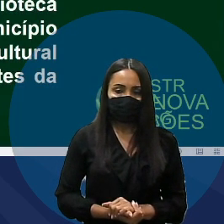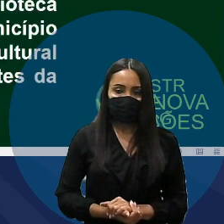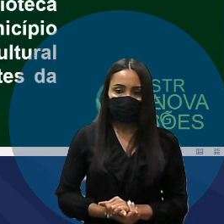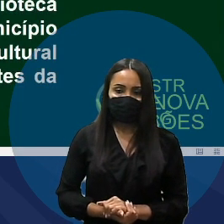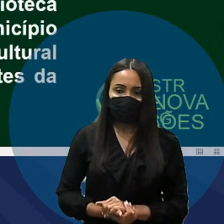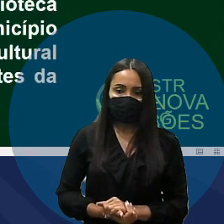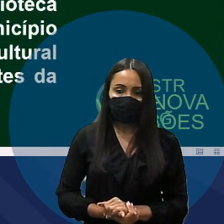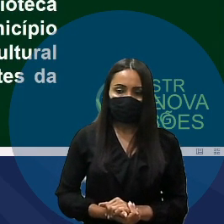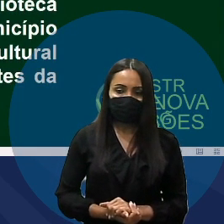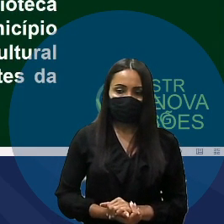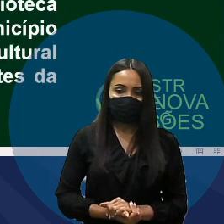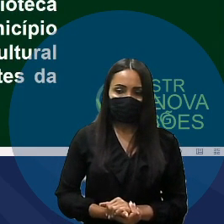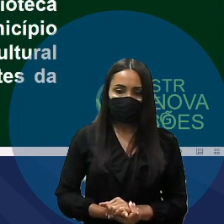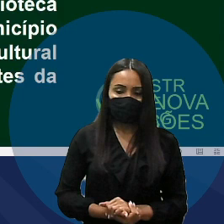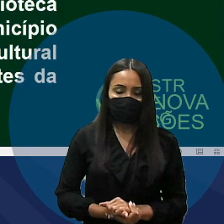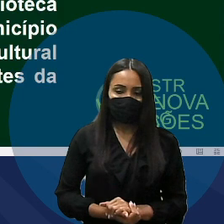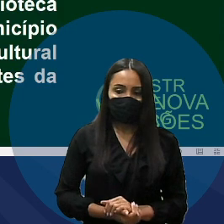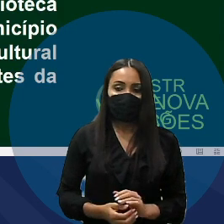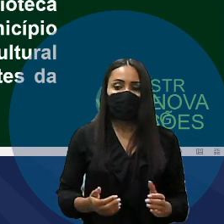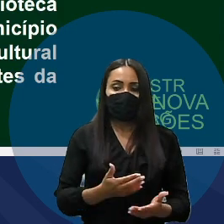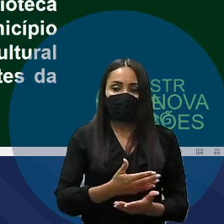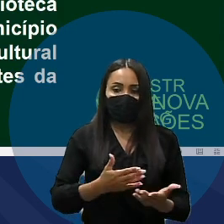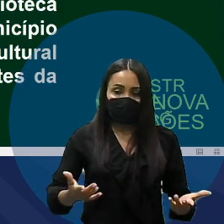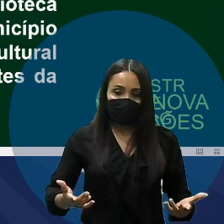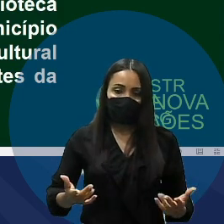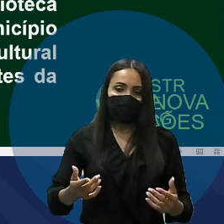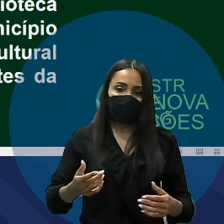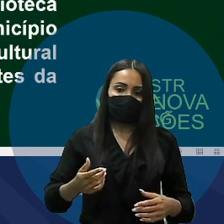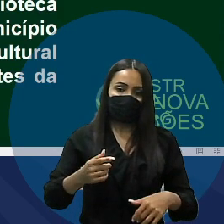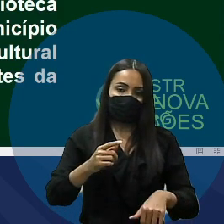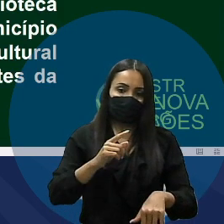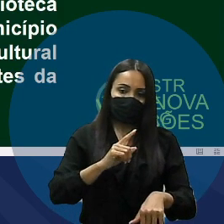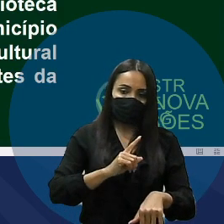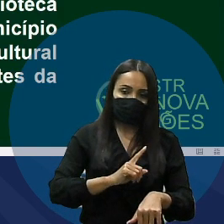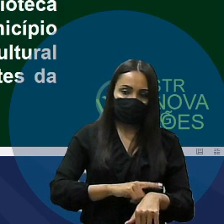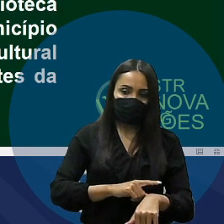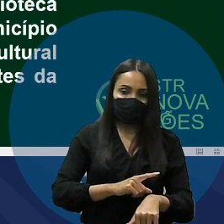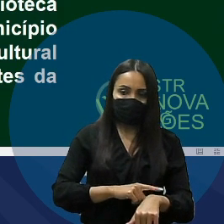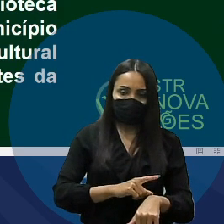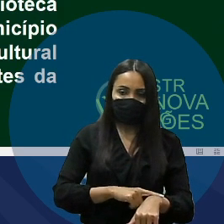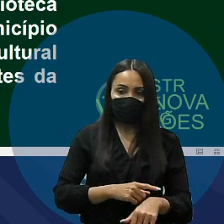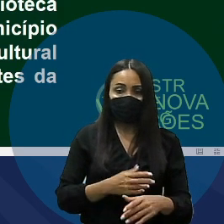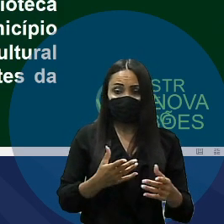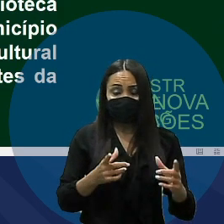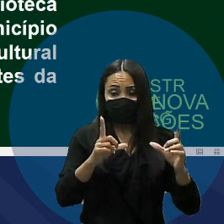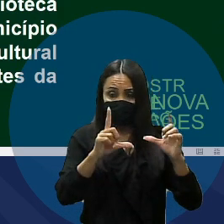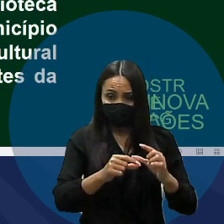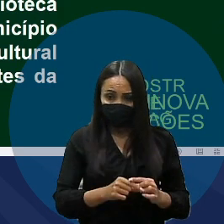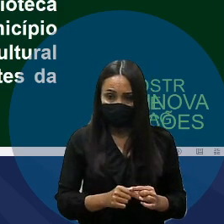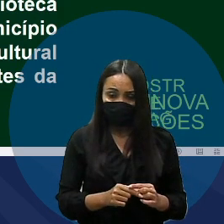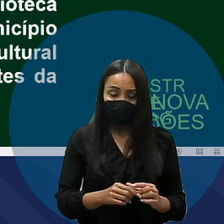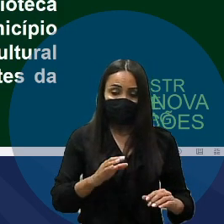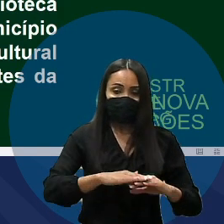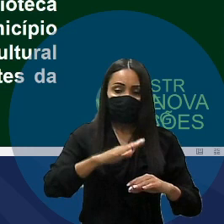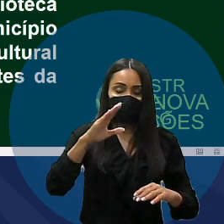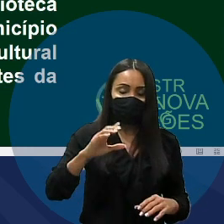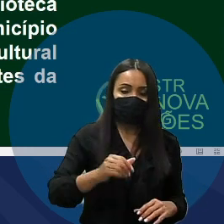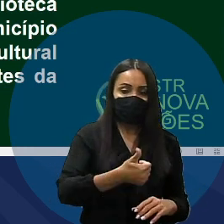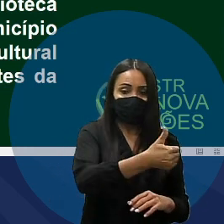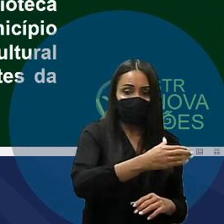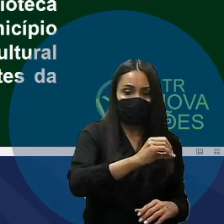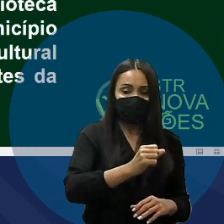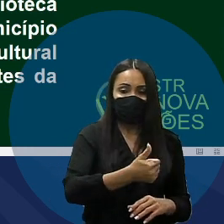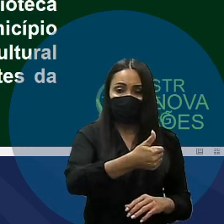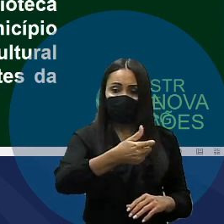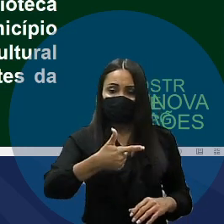Esses aí são os números do Flávio, por conta do tempo. A gente não vai poder esmiuçá-los, mas foram mais de 1.012 visitantes